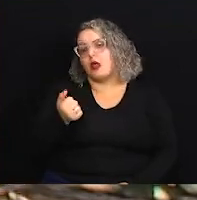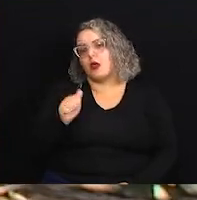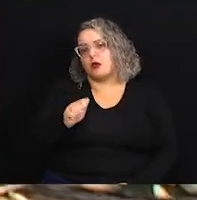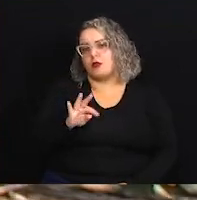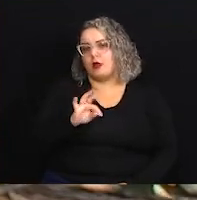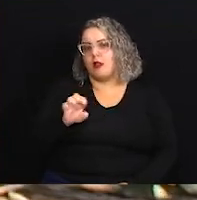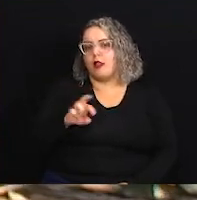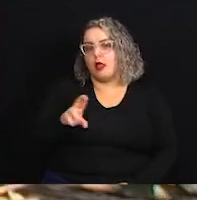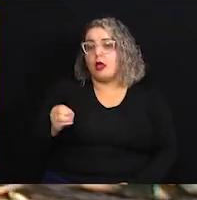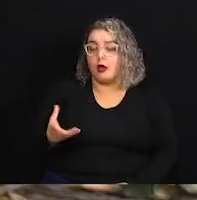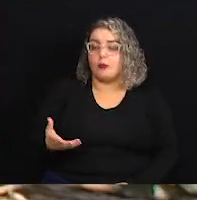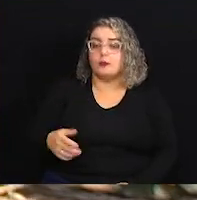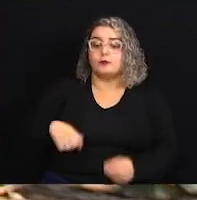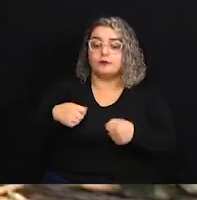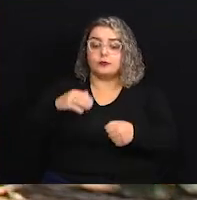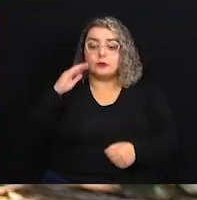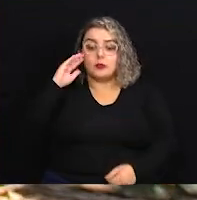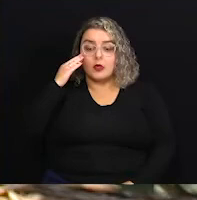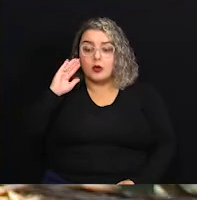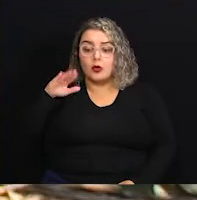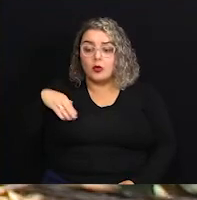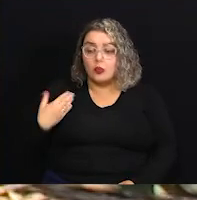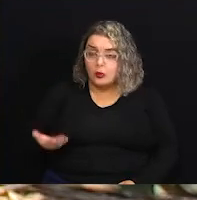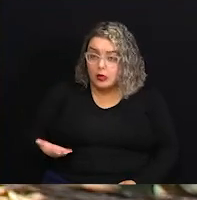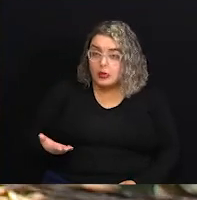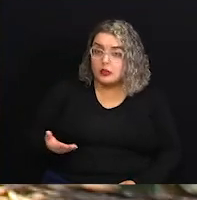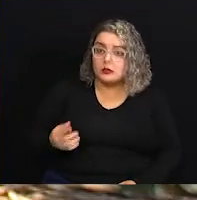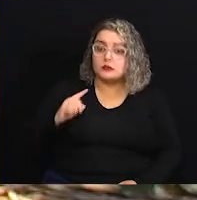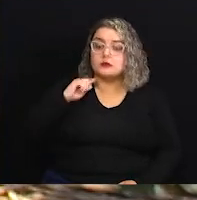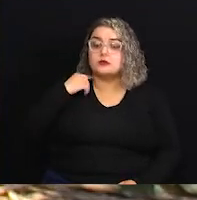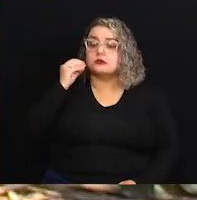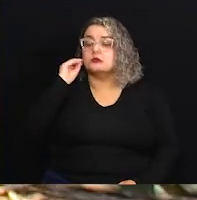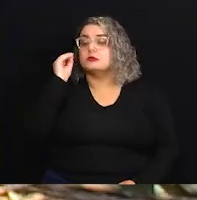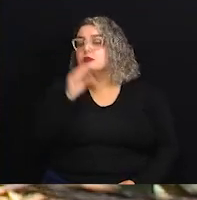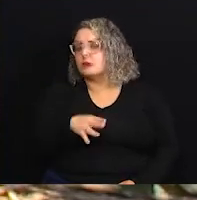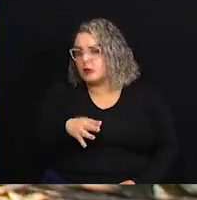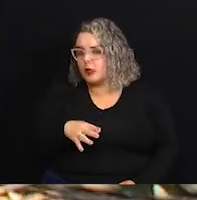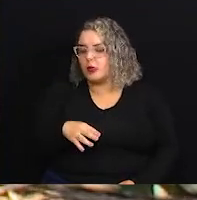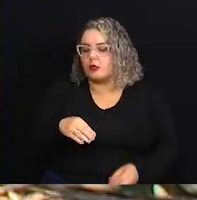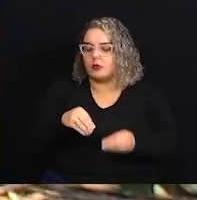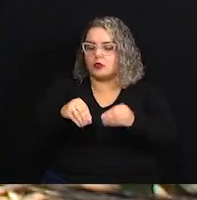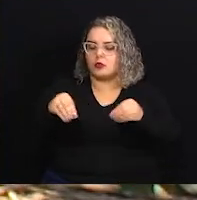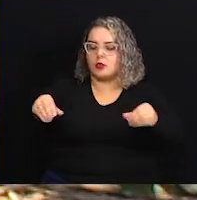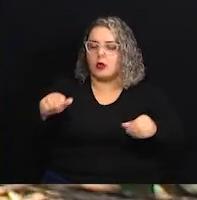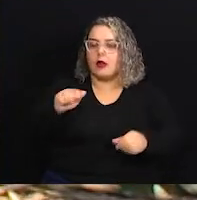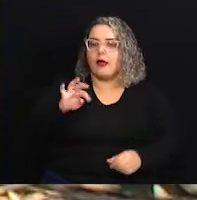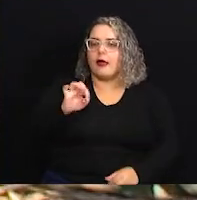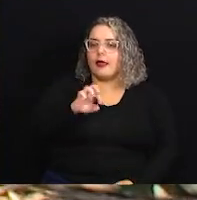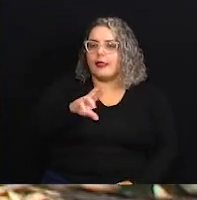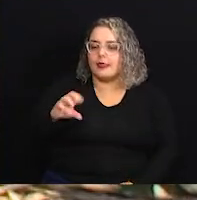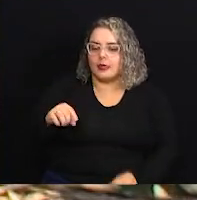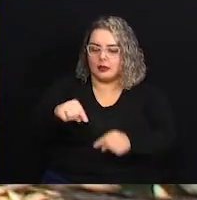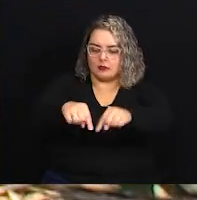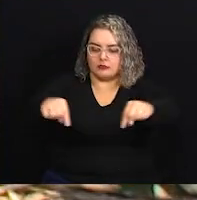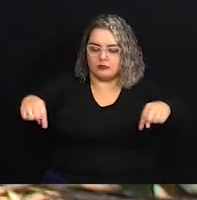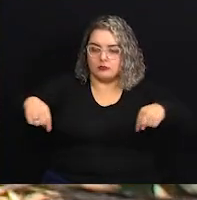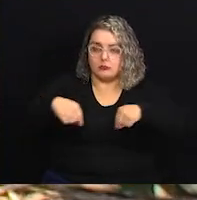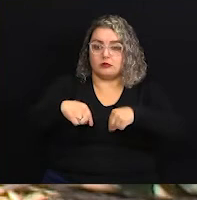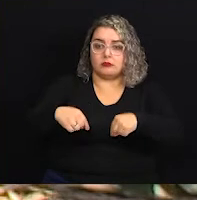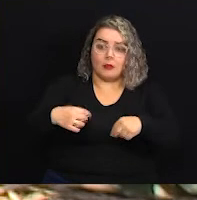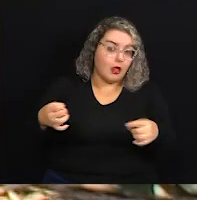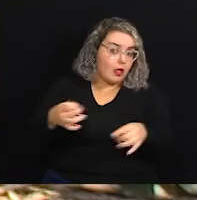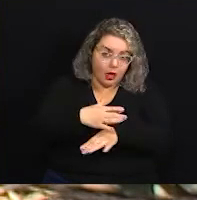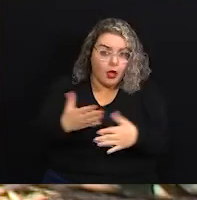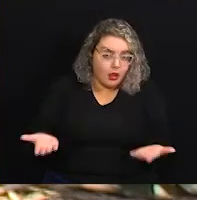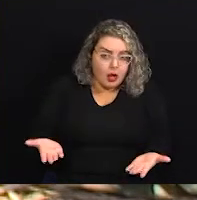nosso aterro. Porque a gente precisa entender que quando a gente descarta os nossos resíduos, eles são destinados para um aterro sanitário, o aterro